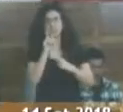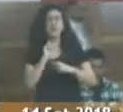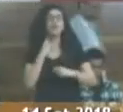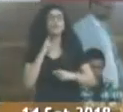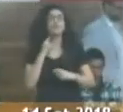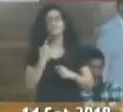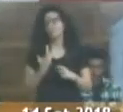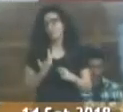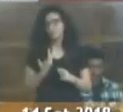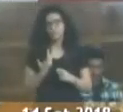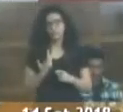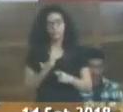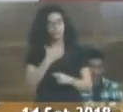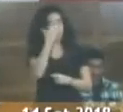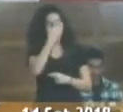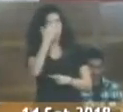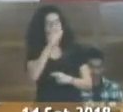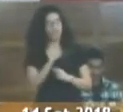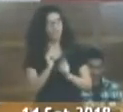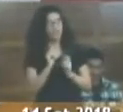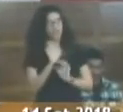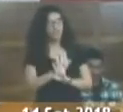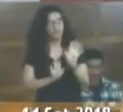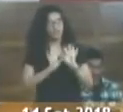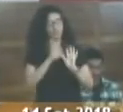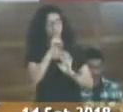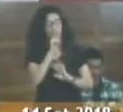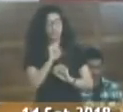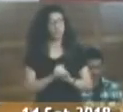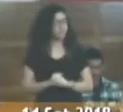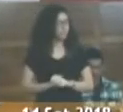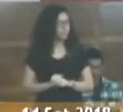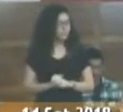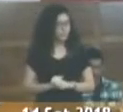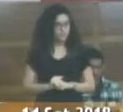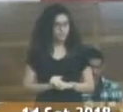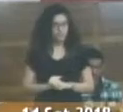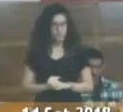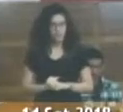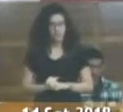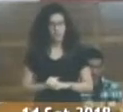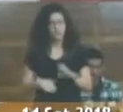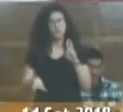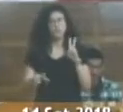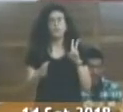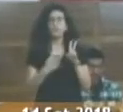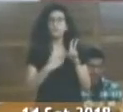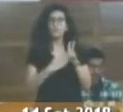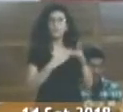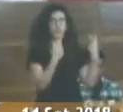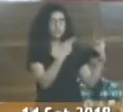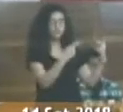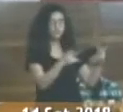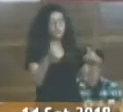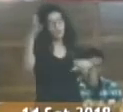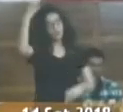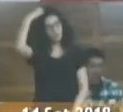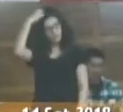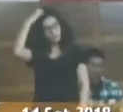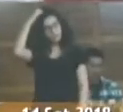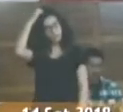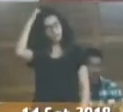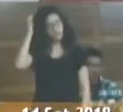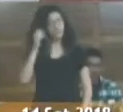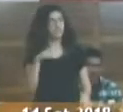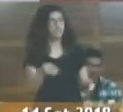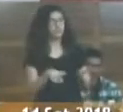muito menos, a gente não vê. Inclusive, na aldeia nas aldeias indígenas aqui de Paraty e de Angra,